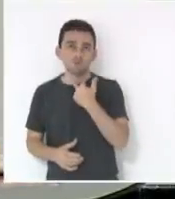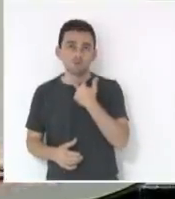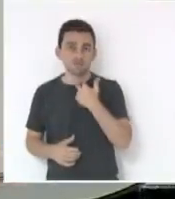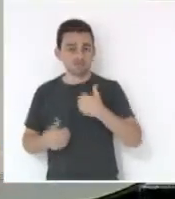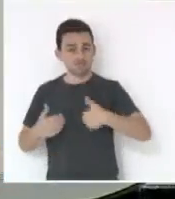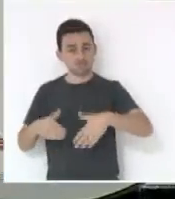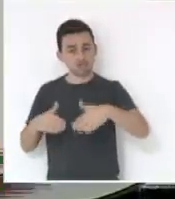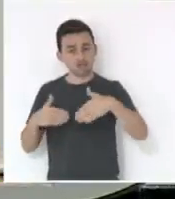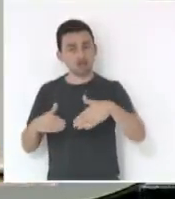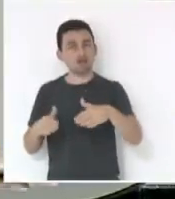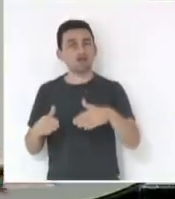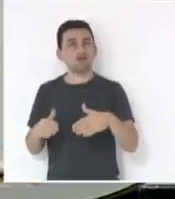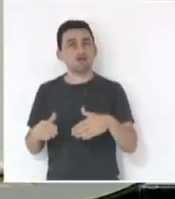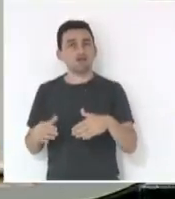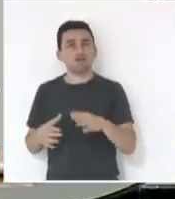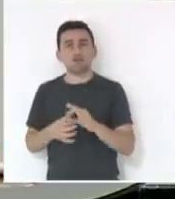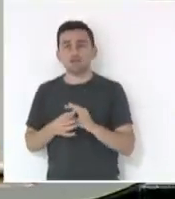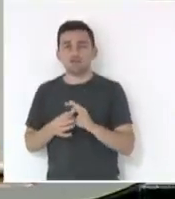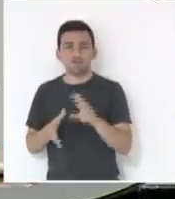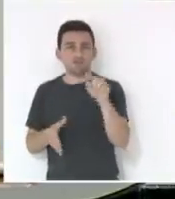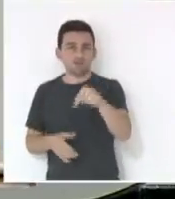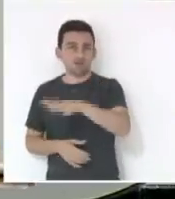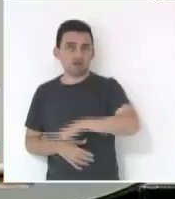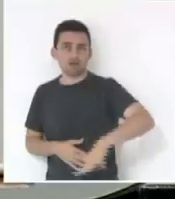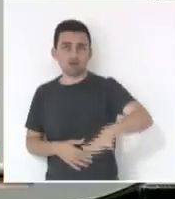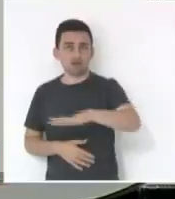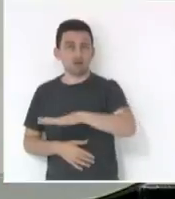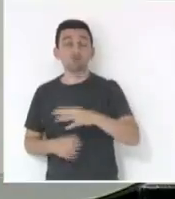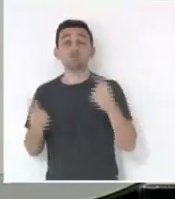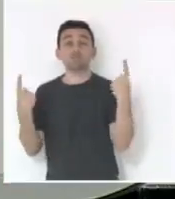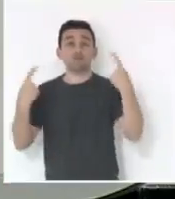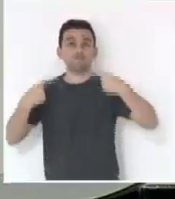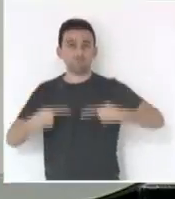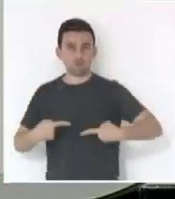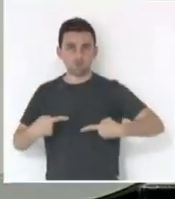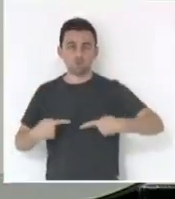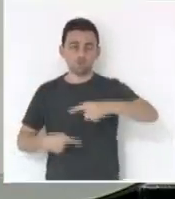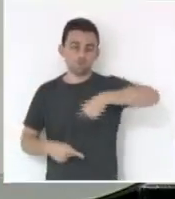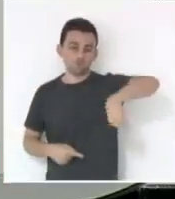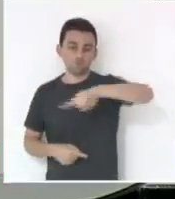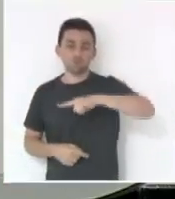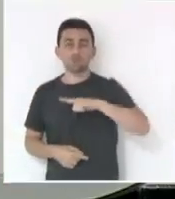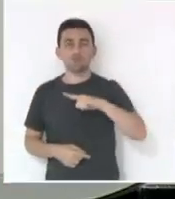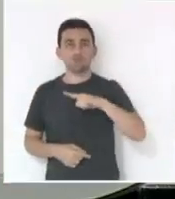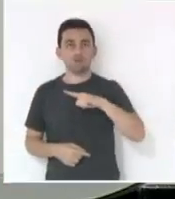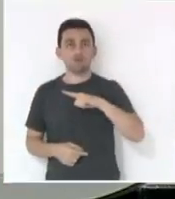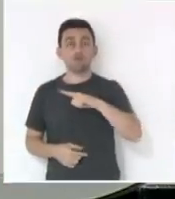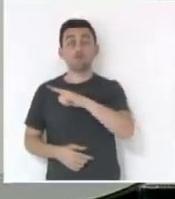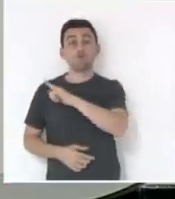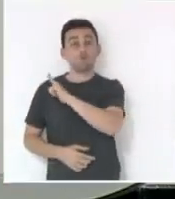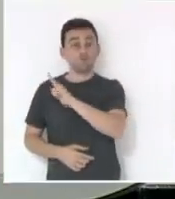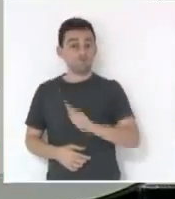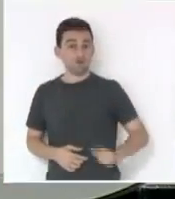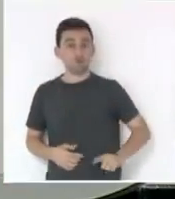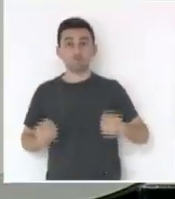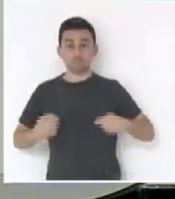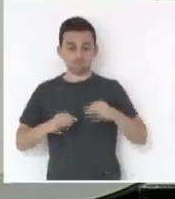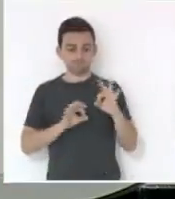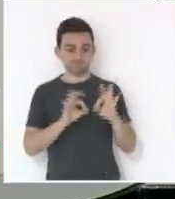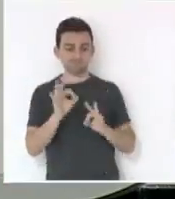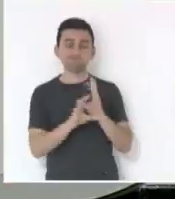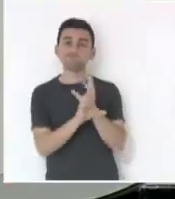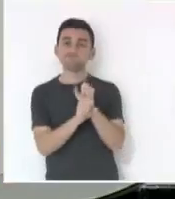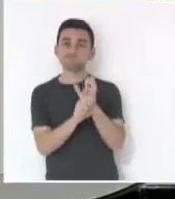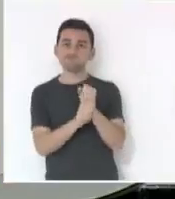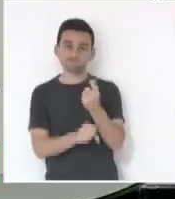descoberto essas áreas. Portanto, esses desafios que nós temos, e o governo precisa ajustar o seu orçamento, precisa